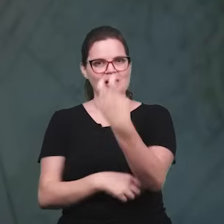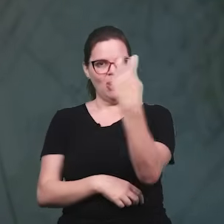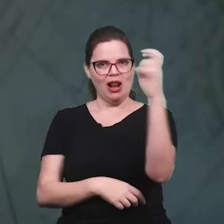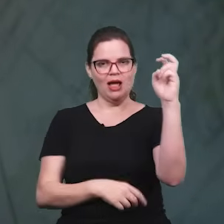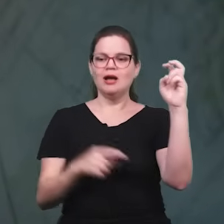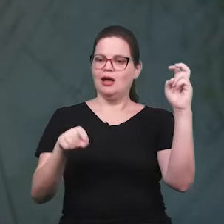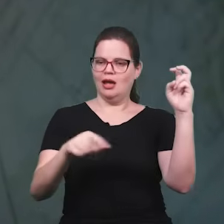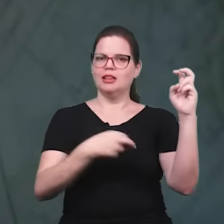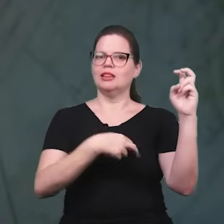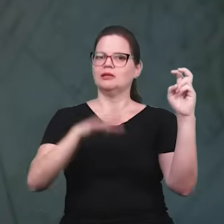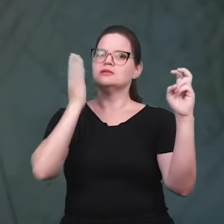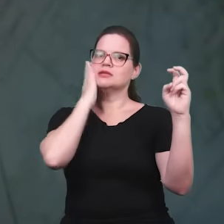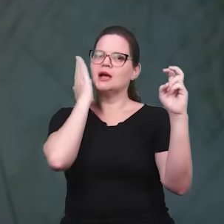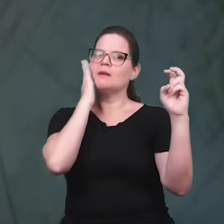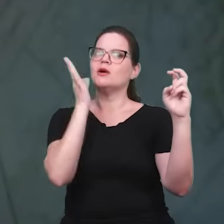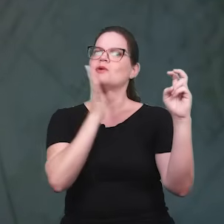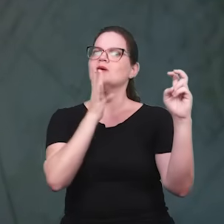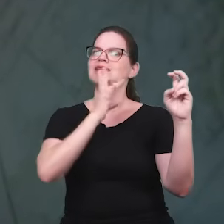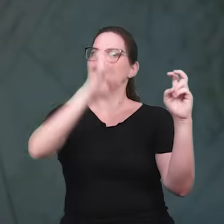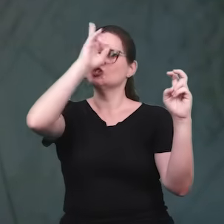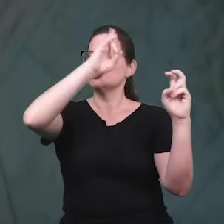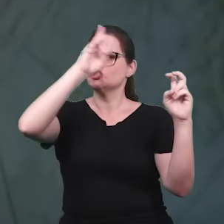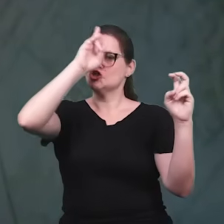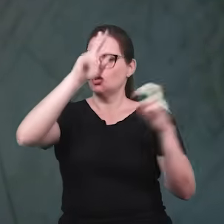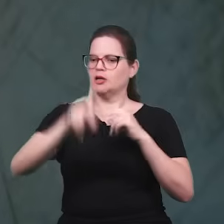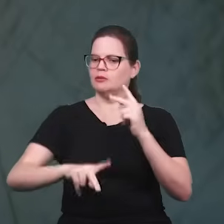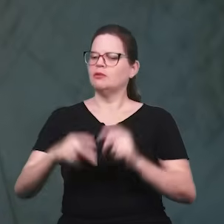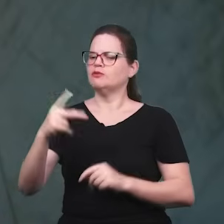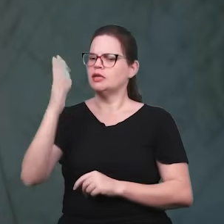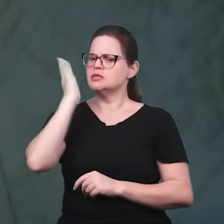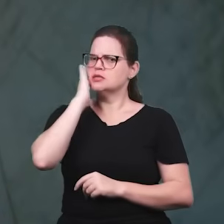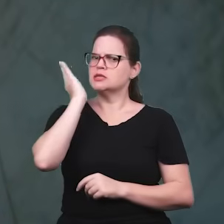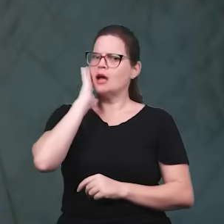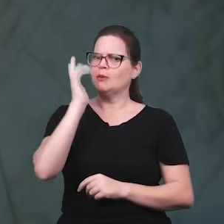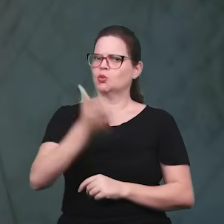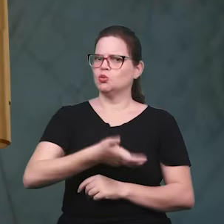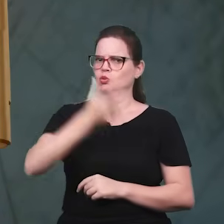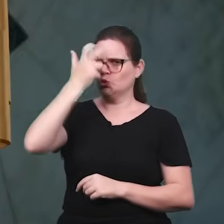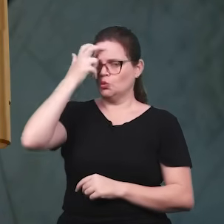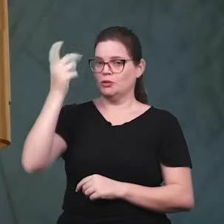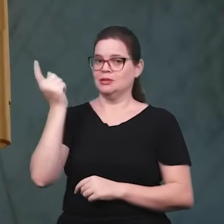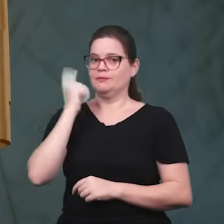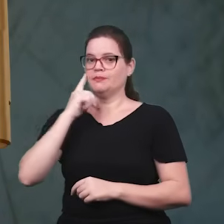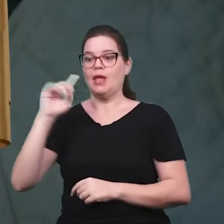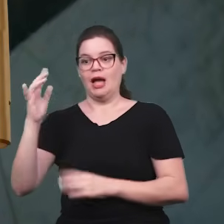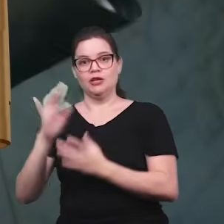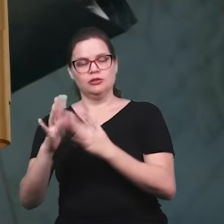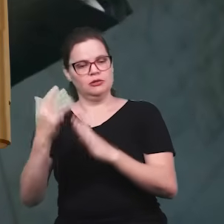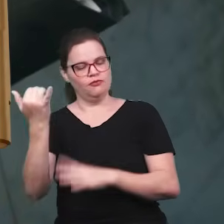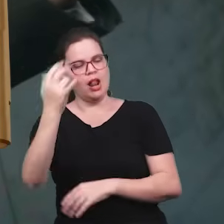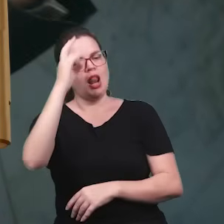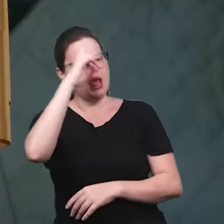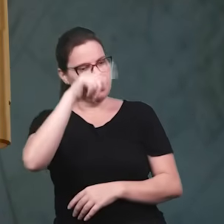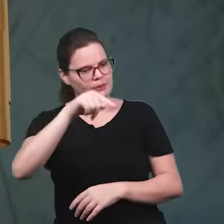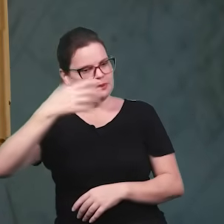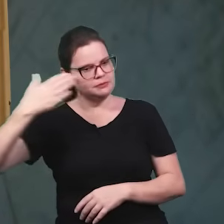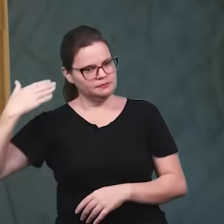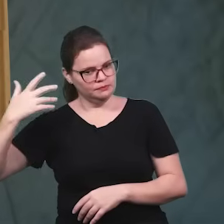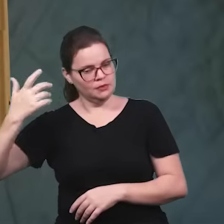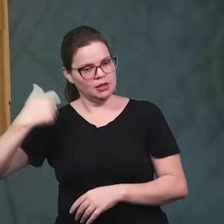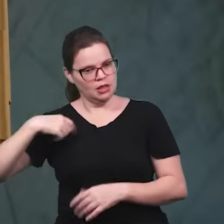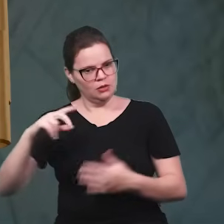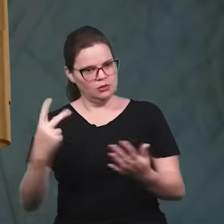história do seu povo, a cultura, a tradição do seu povo, mas Jesus disse assim, ó, aquilo que aconteceu lá atrás,